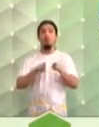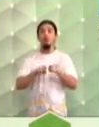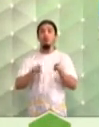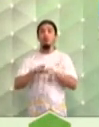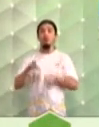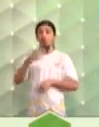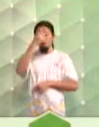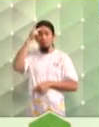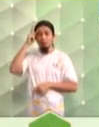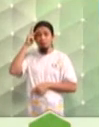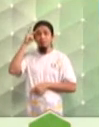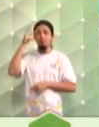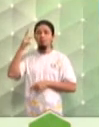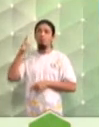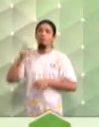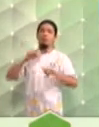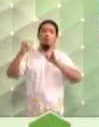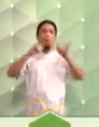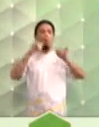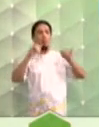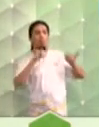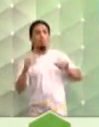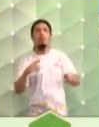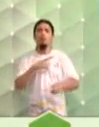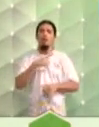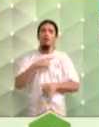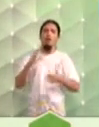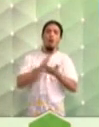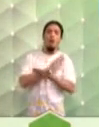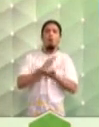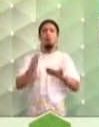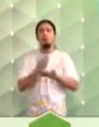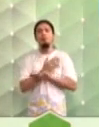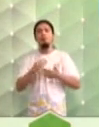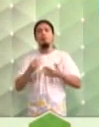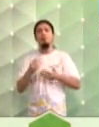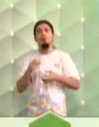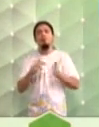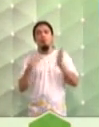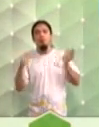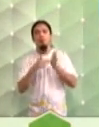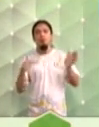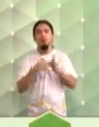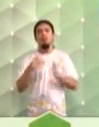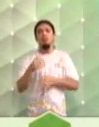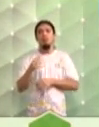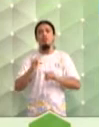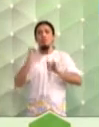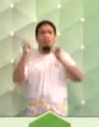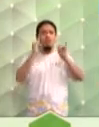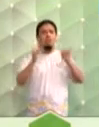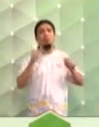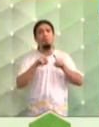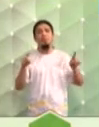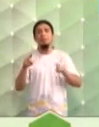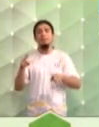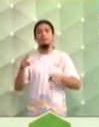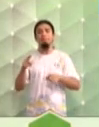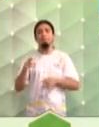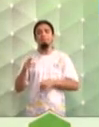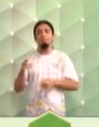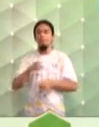são cercadas de boatos. Aqui no Amazonas, nós fomos quebrando de tal forma todos os boatos que hoje, por exemplo, se você perguntar qual é o seu